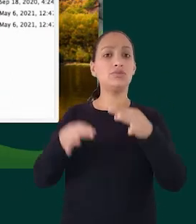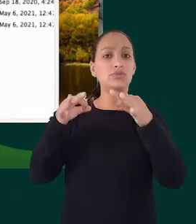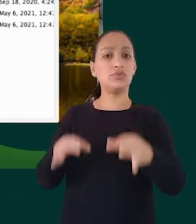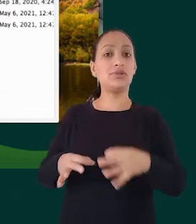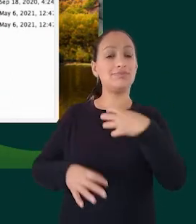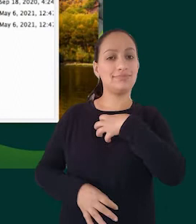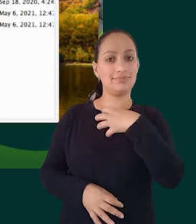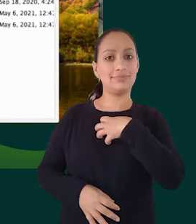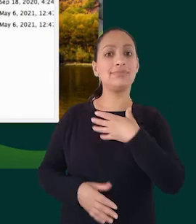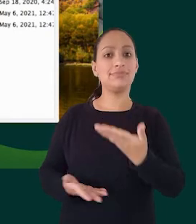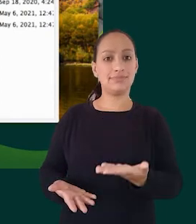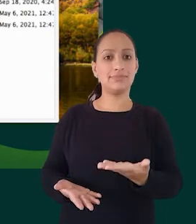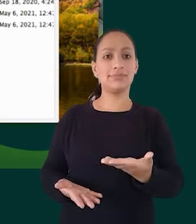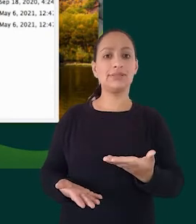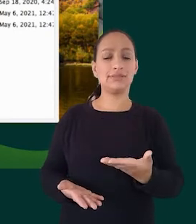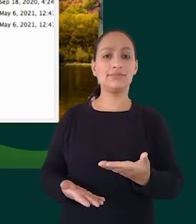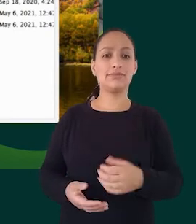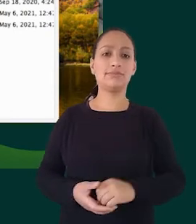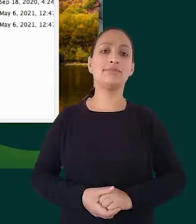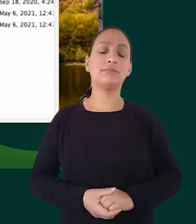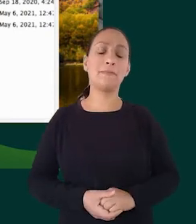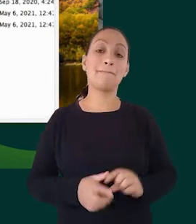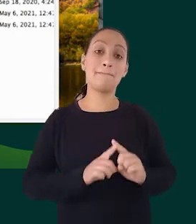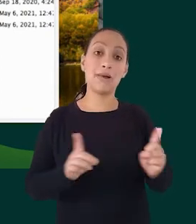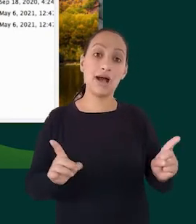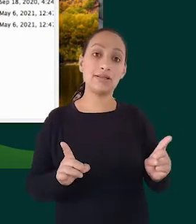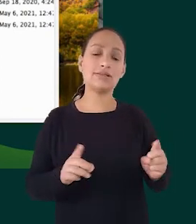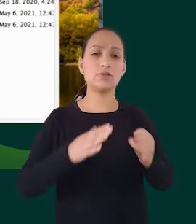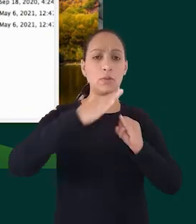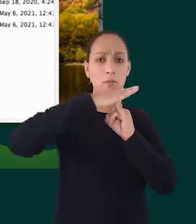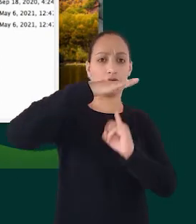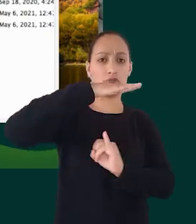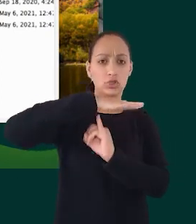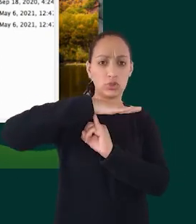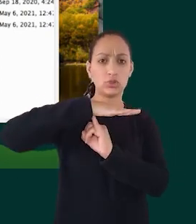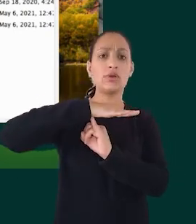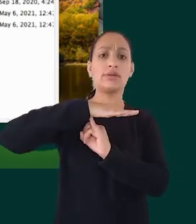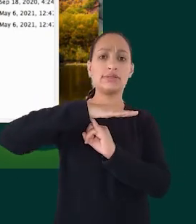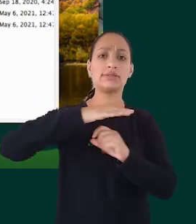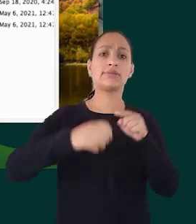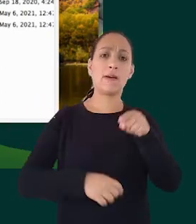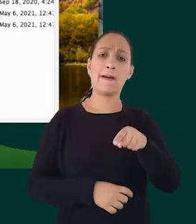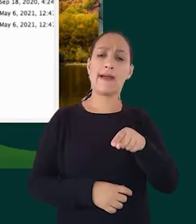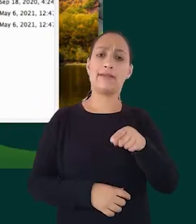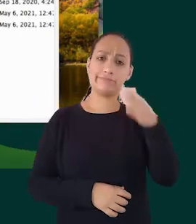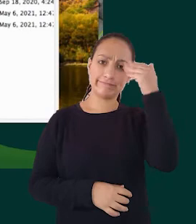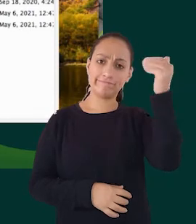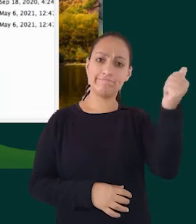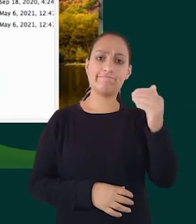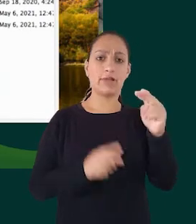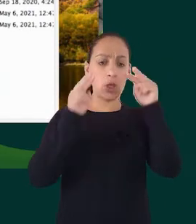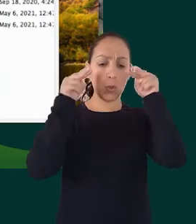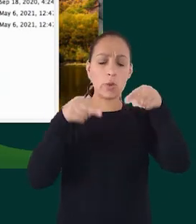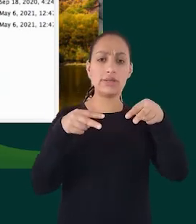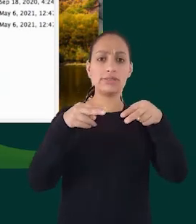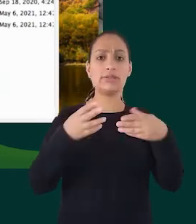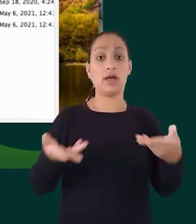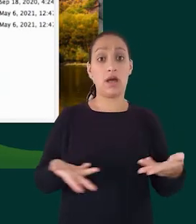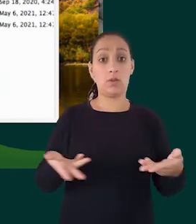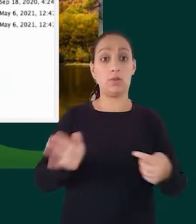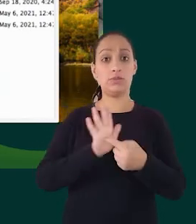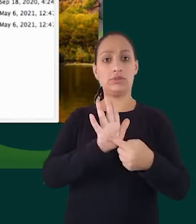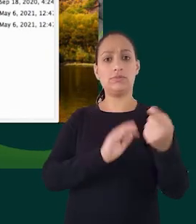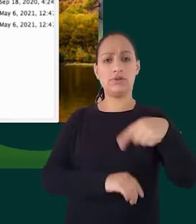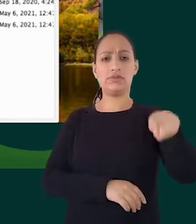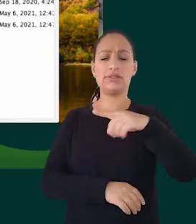né? Mas é uma instituição bem renomada, esta que estou mostrando para vocês. Tem